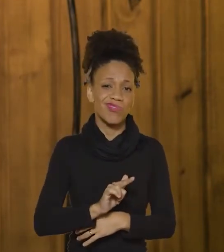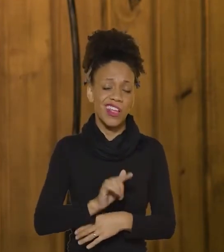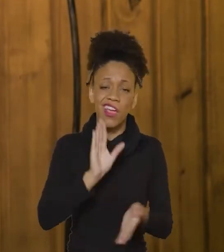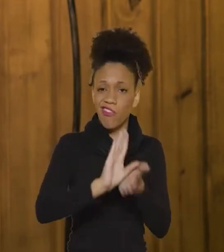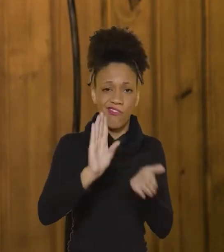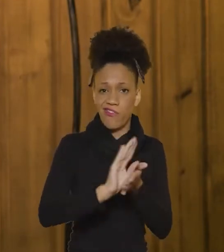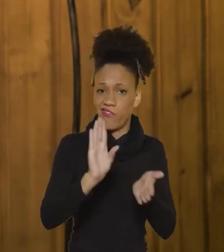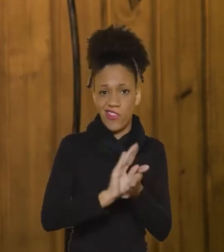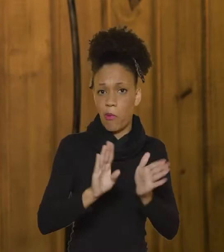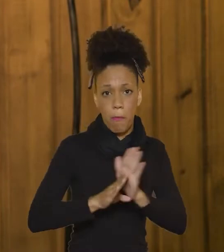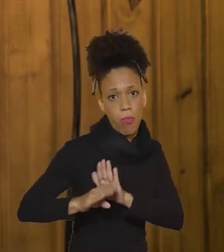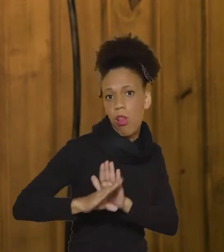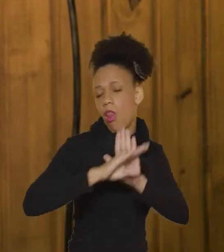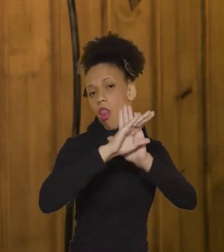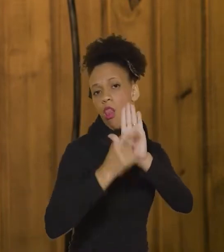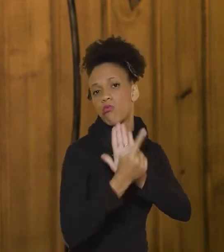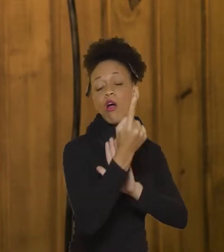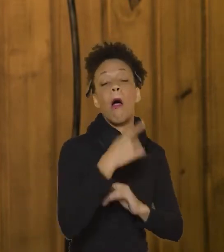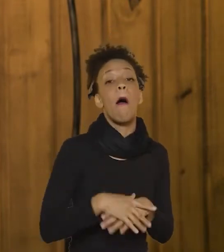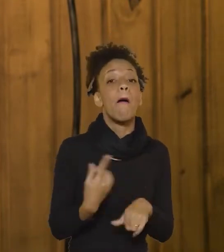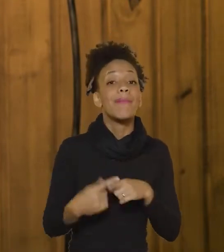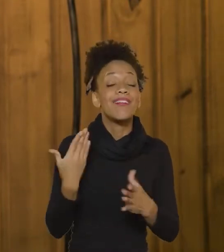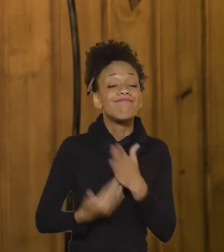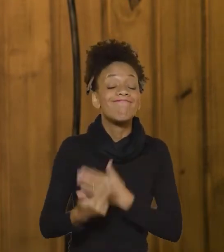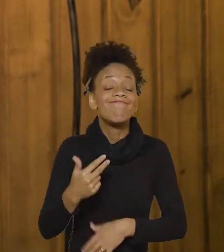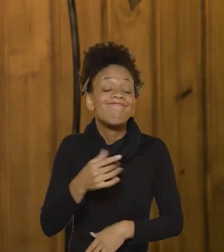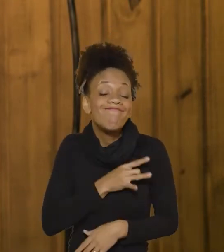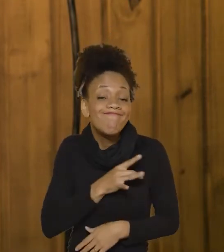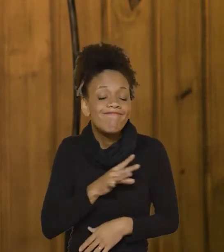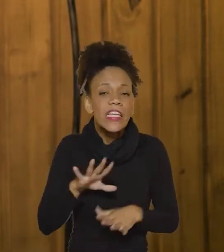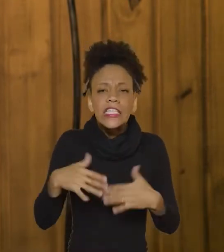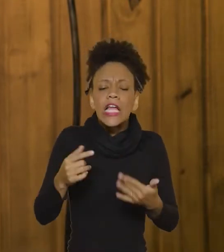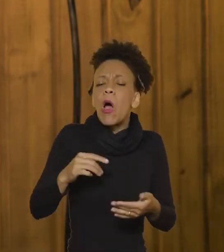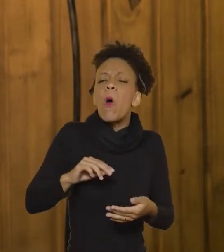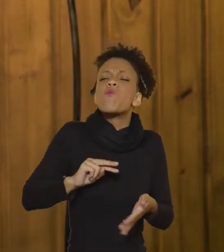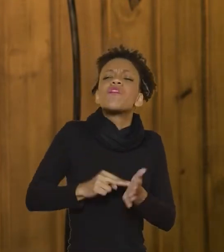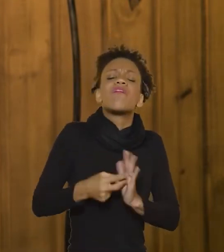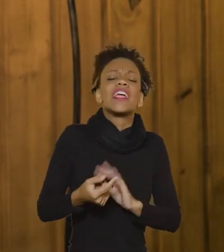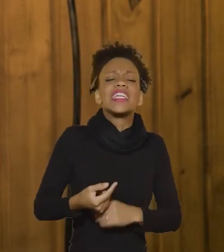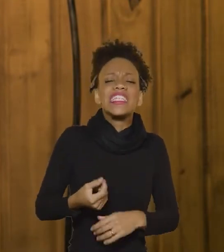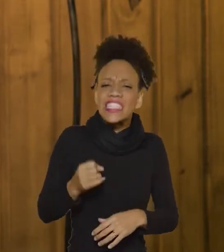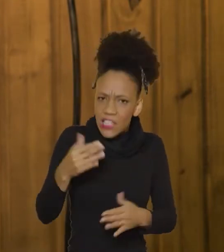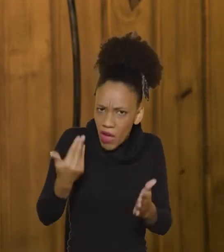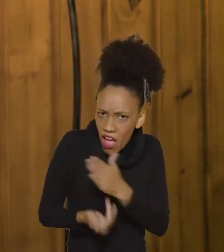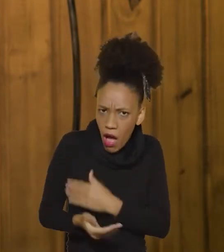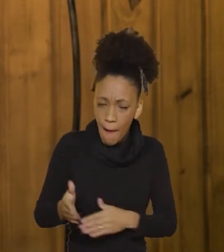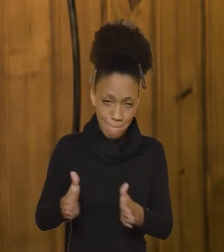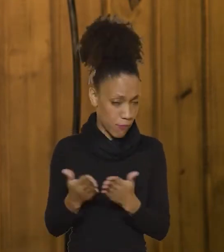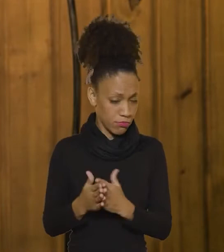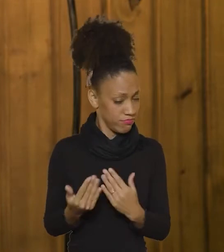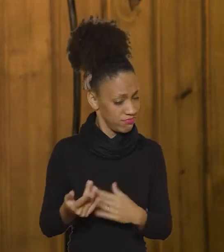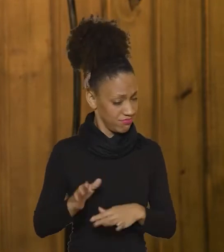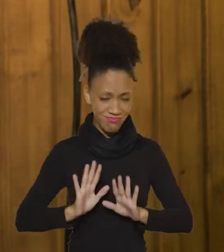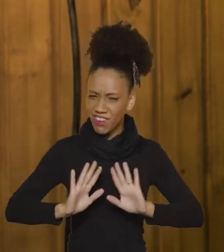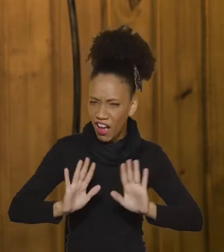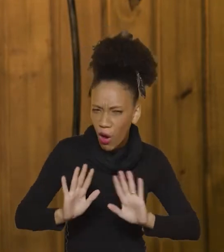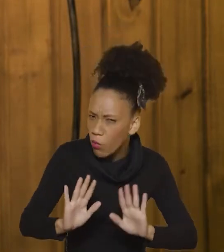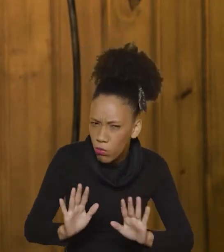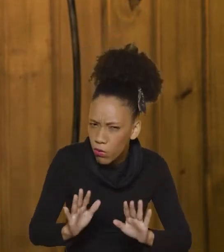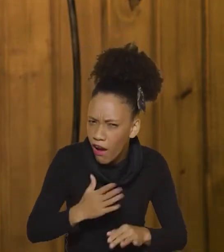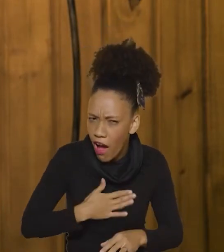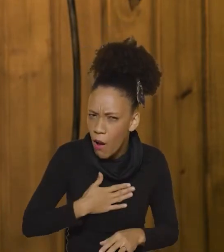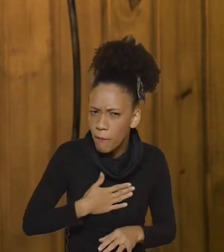porque vai ter medo de perder aquele dinheiro então eu gerencio porcentagem então não quer dizer que se fosse eu errar uma operação Vou ficar pobre eu não vou ficar.